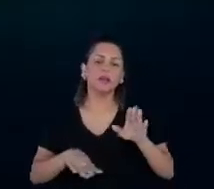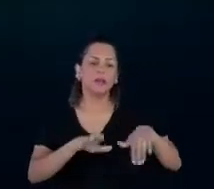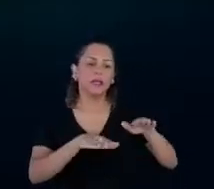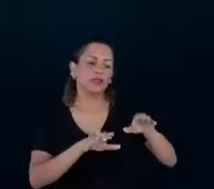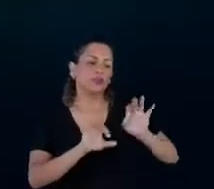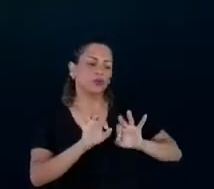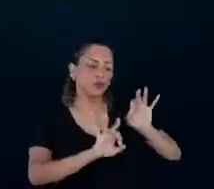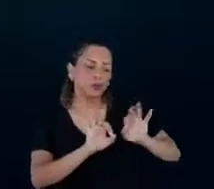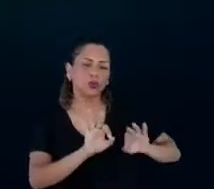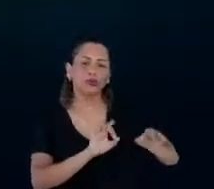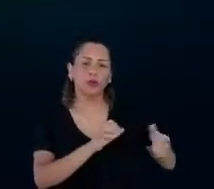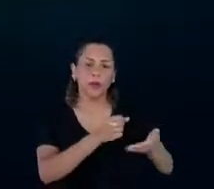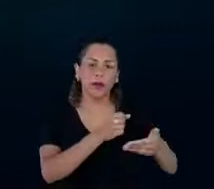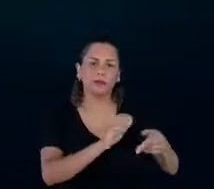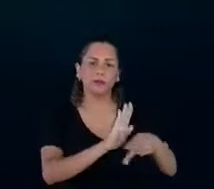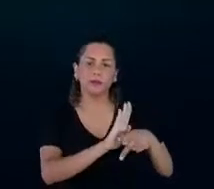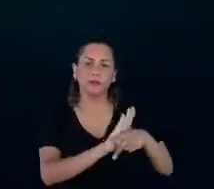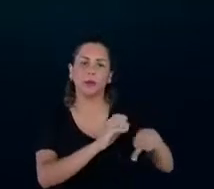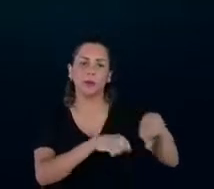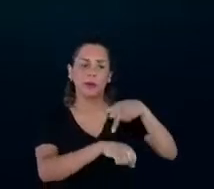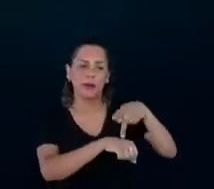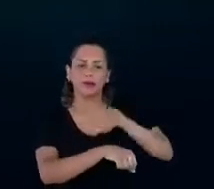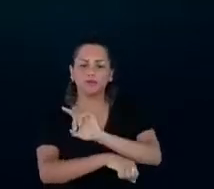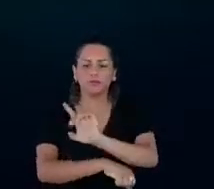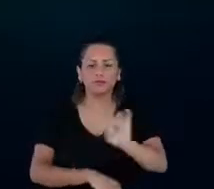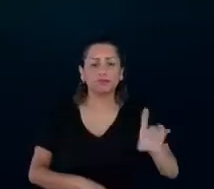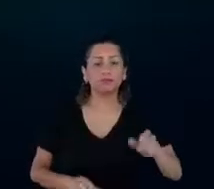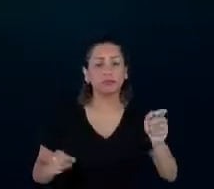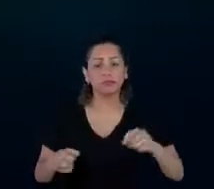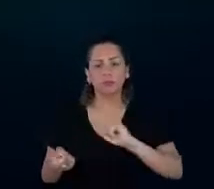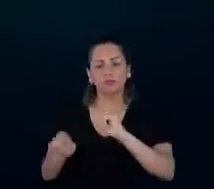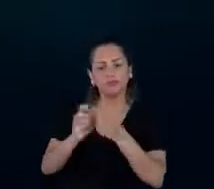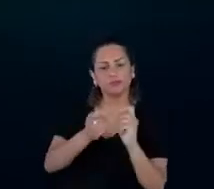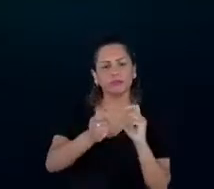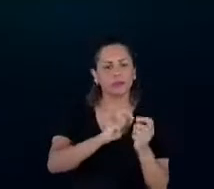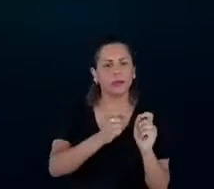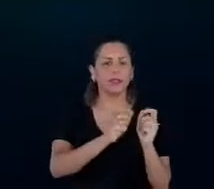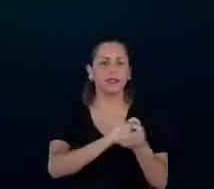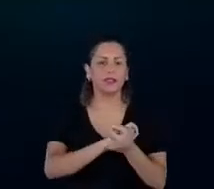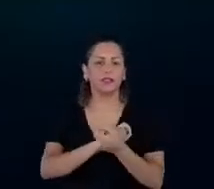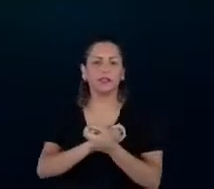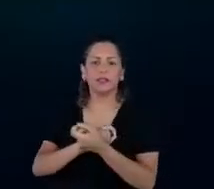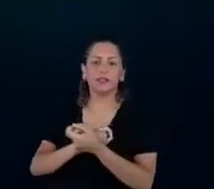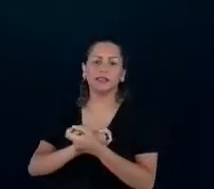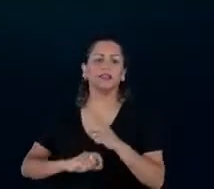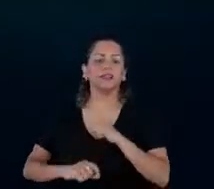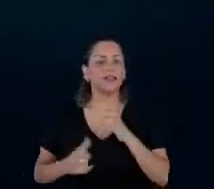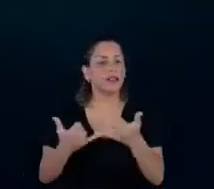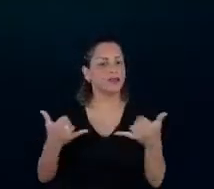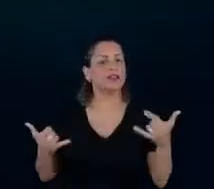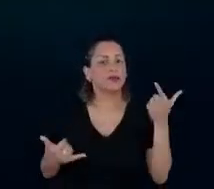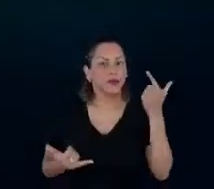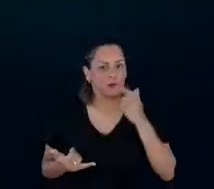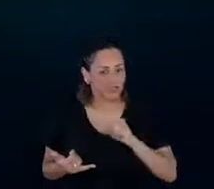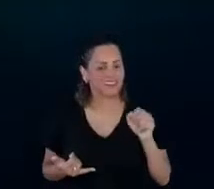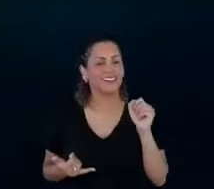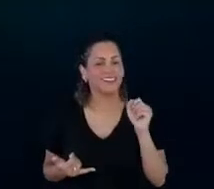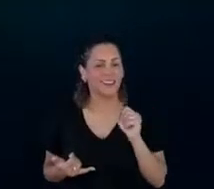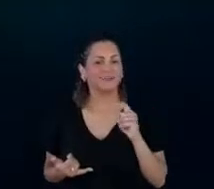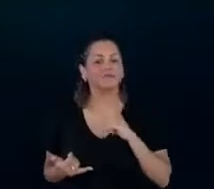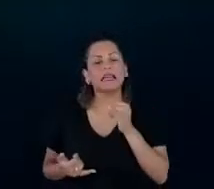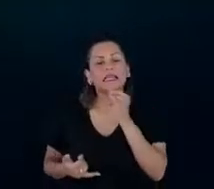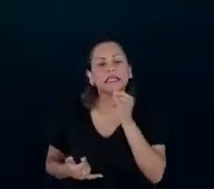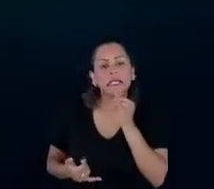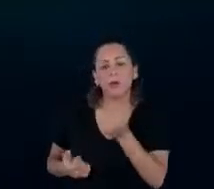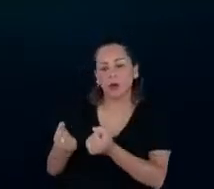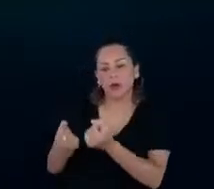várias soluções que a gente pode adaptar para chegar a essa eletrificação. Por exemplo, veículos a bateria 100%, os BEV, que já